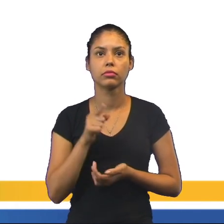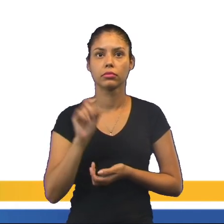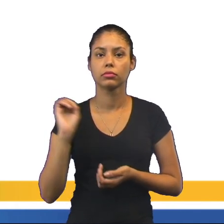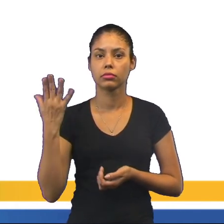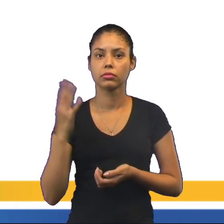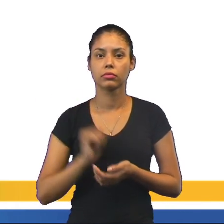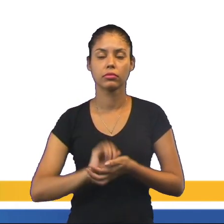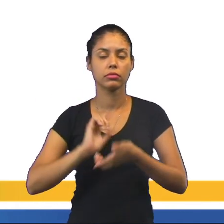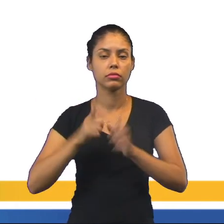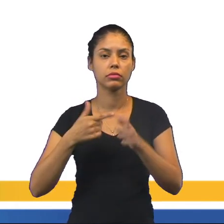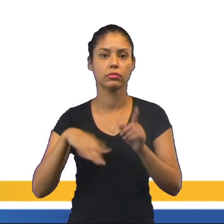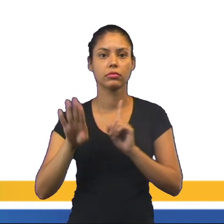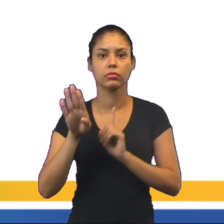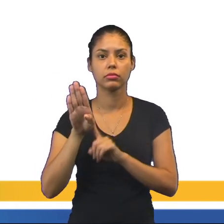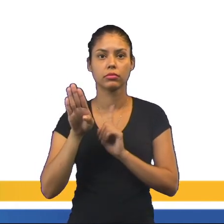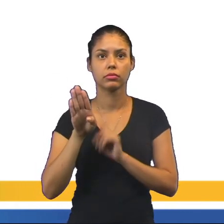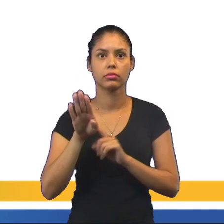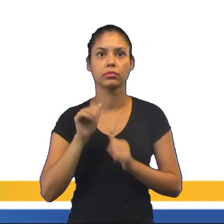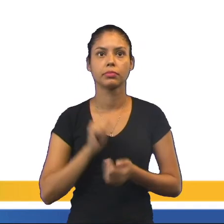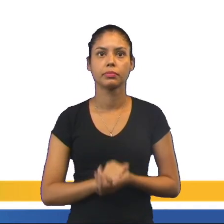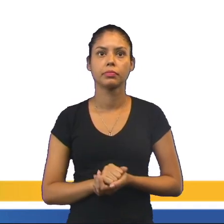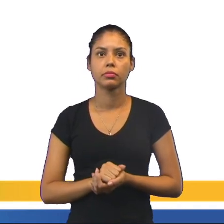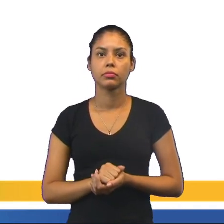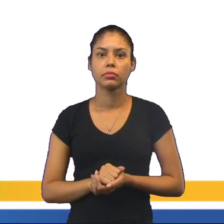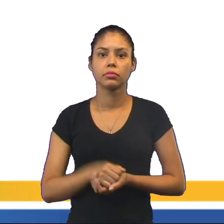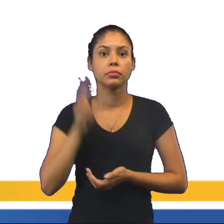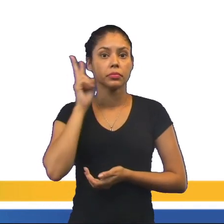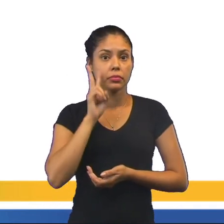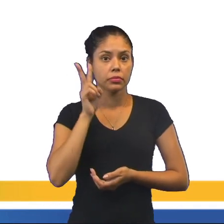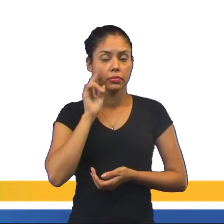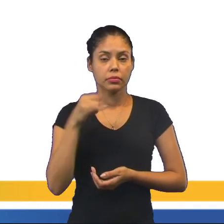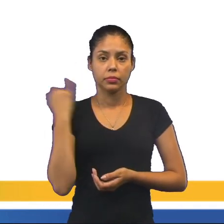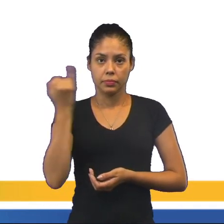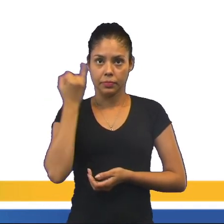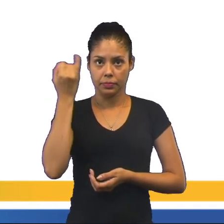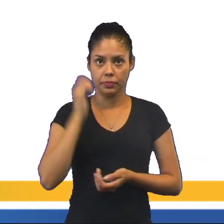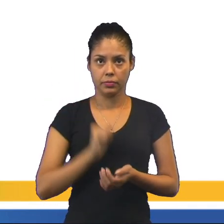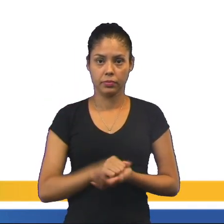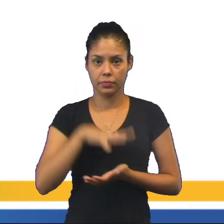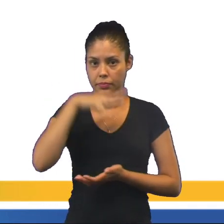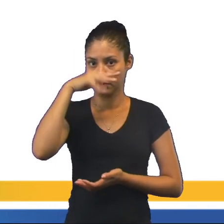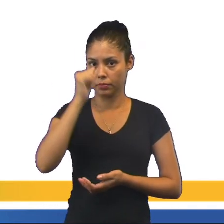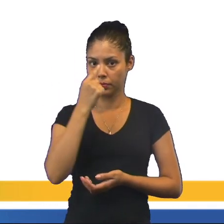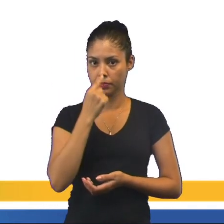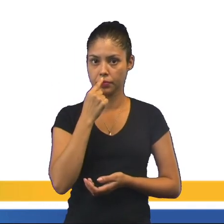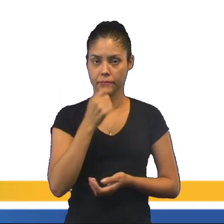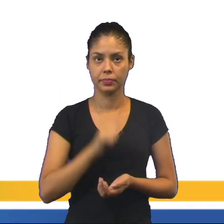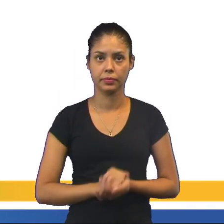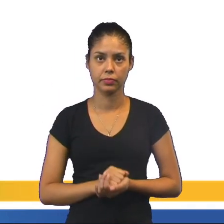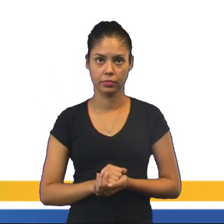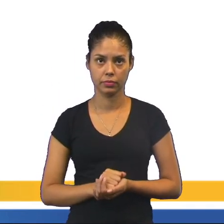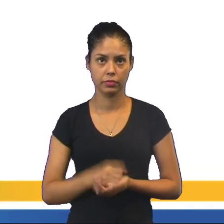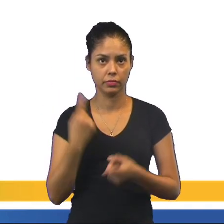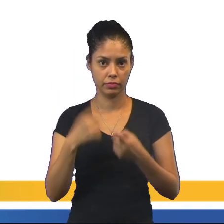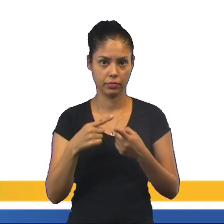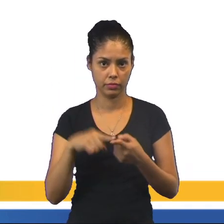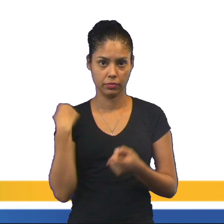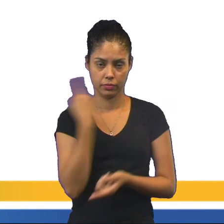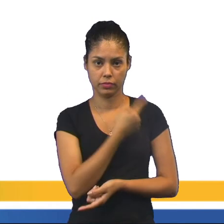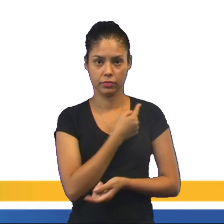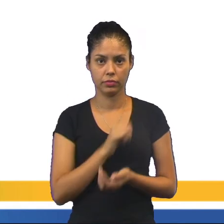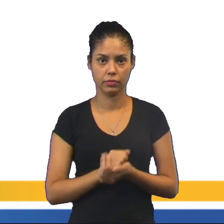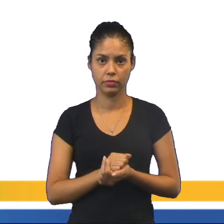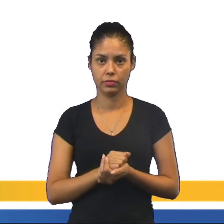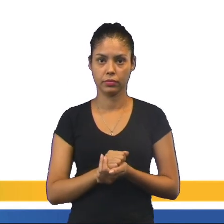Nesse caso, gente, a alternativa correta é a letra B. Lembre-se da importância de respirar pelo nariz, porque nós vamos ter